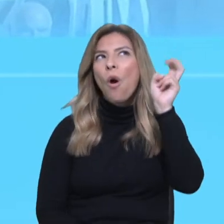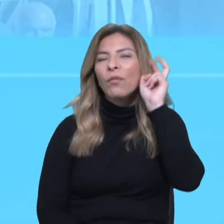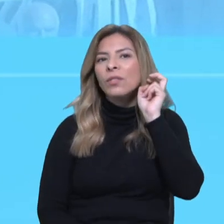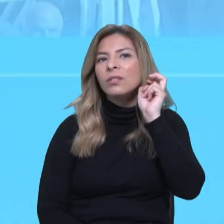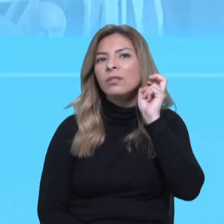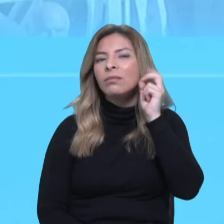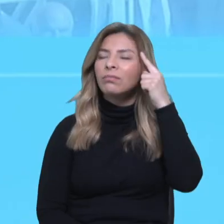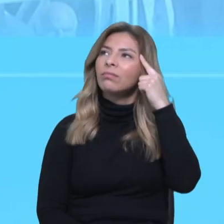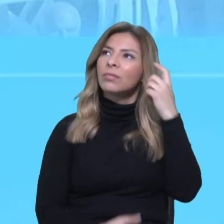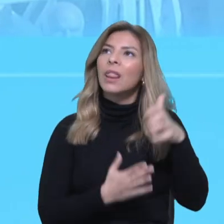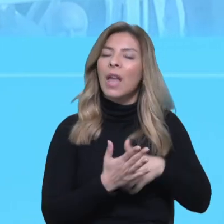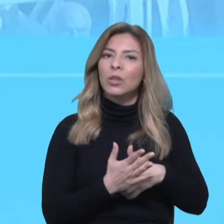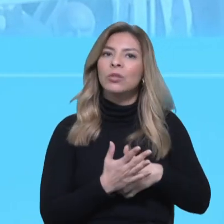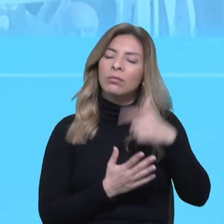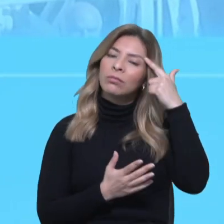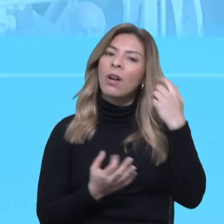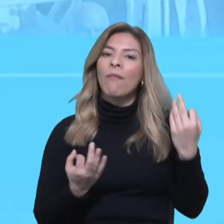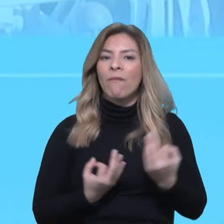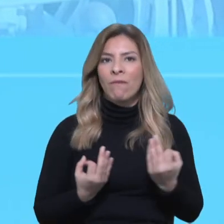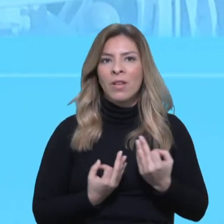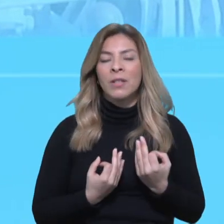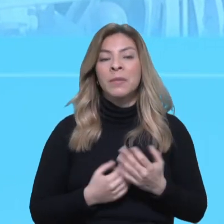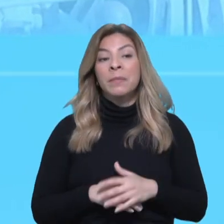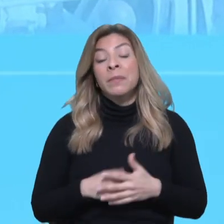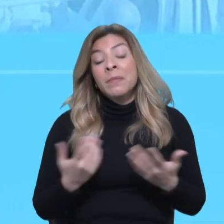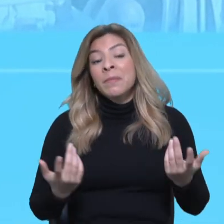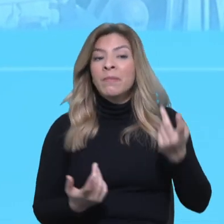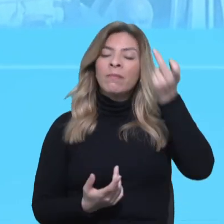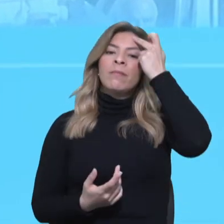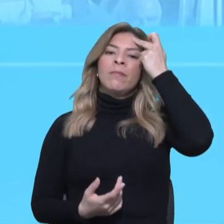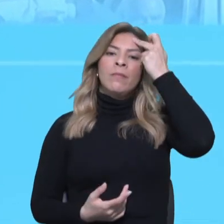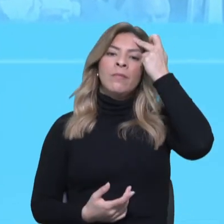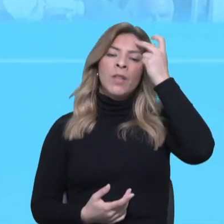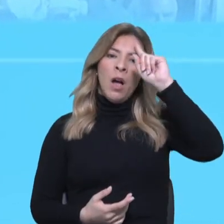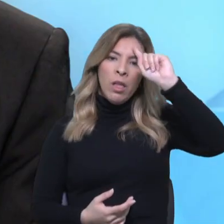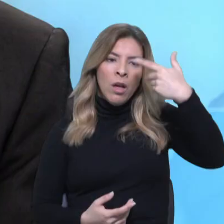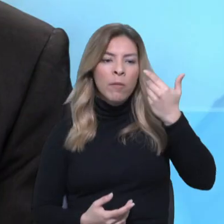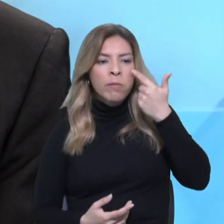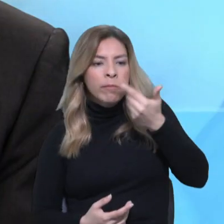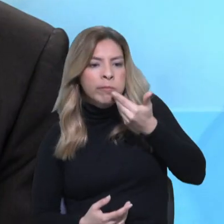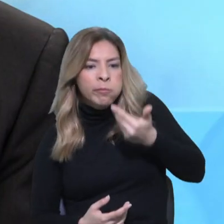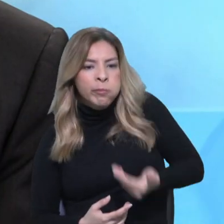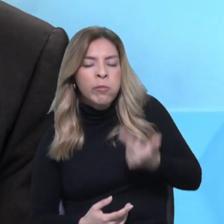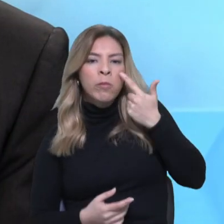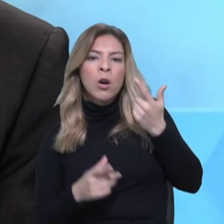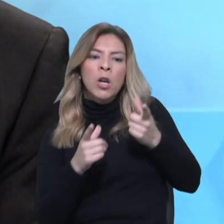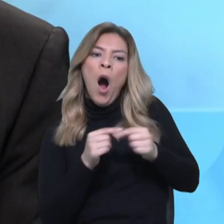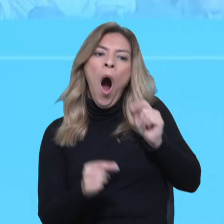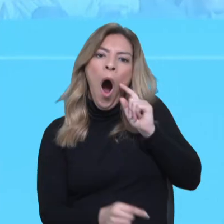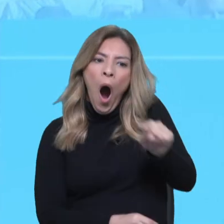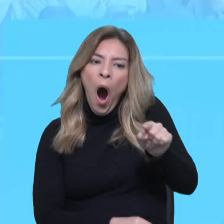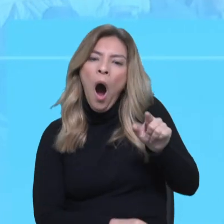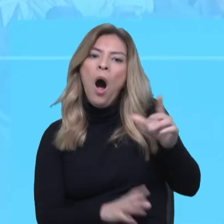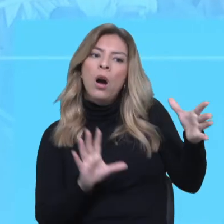novamente este texto, estava-me a lembrar, Padre Adelino, que talvez a sabedoria oriental, nomeadamente do Japão a que está ligado, dê aqui